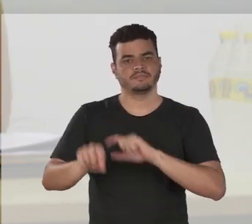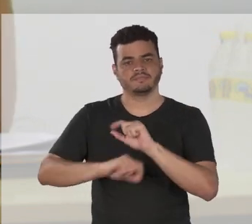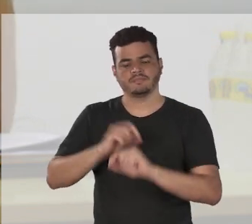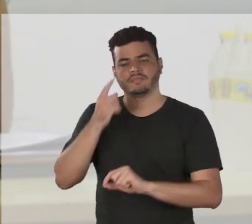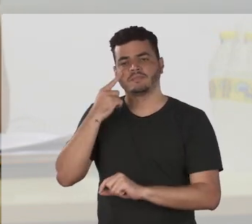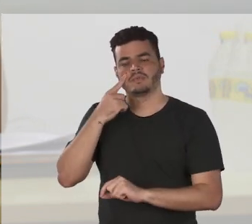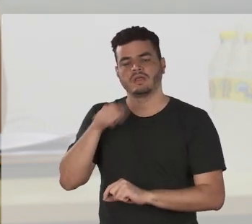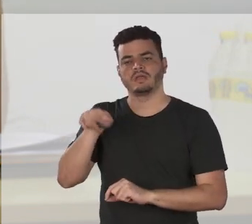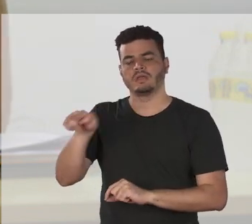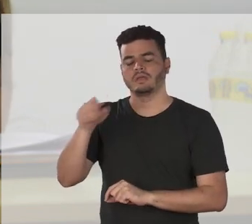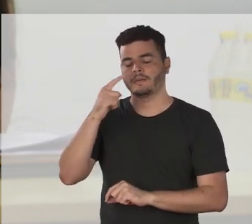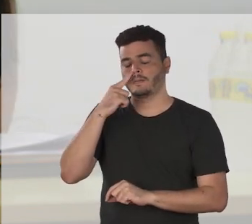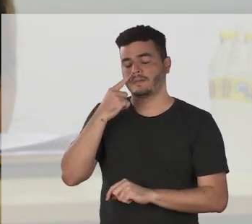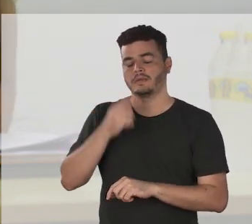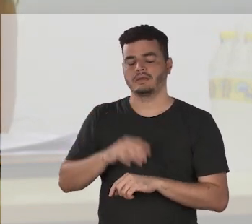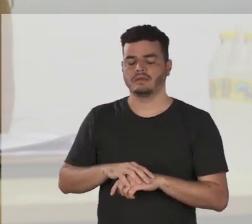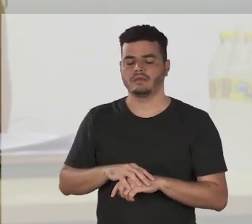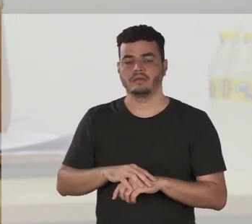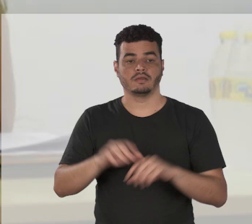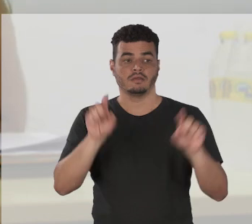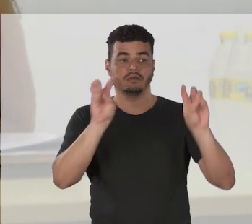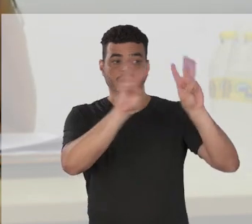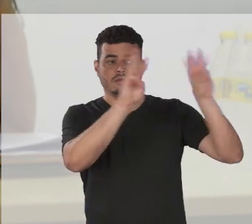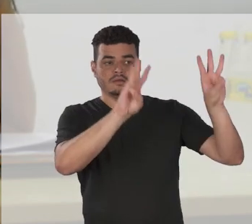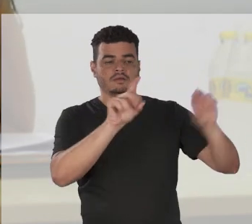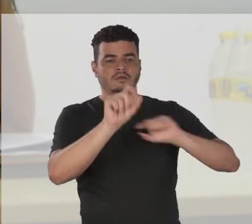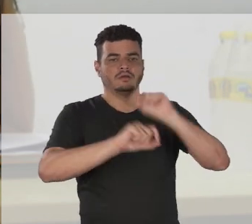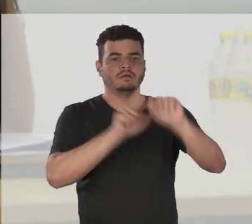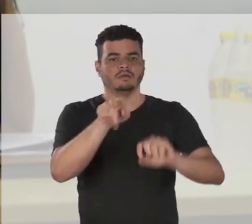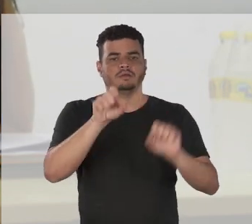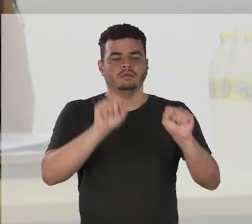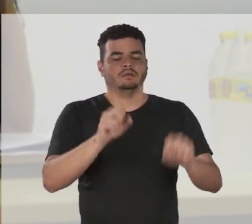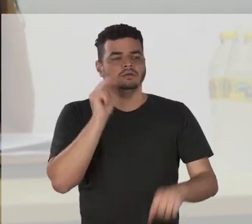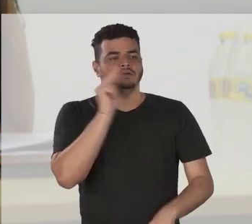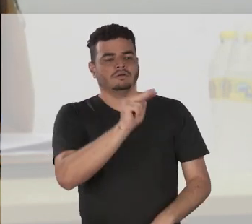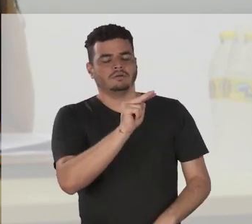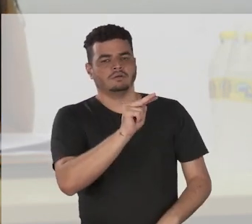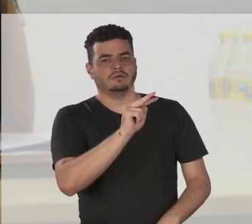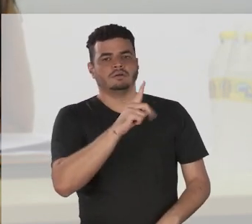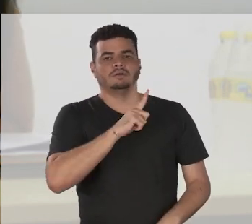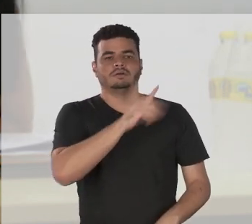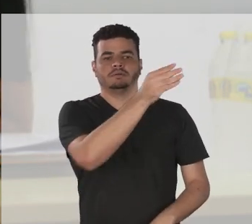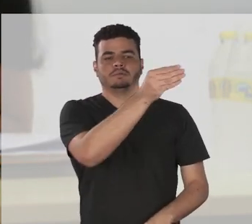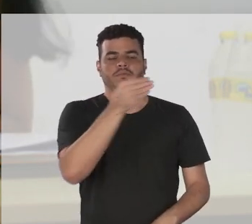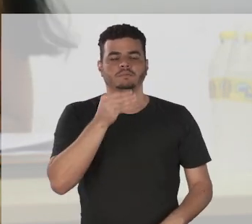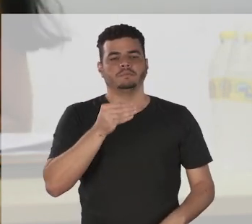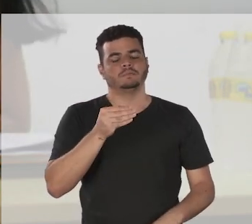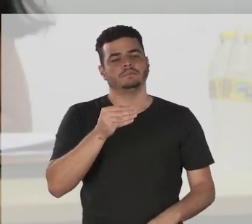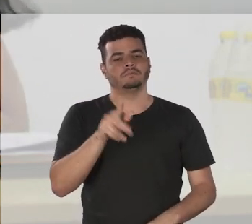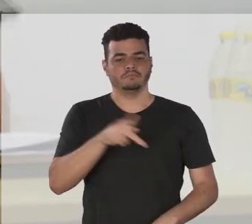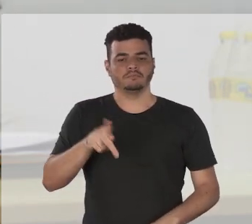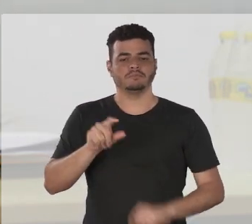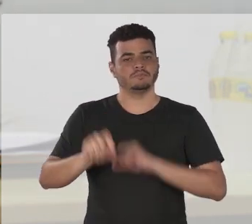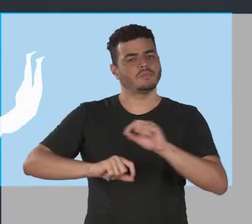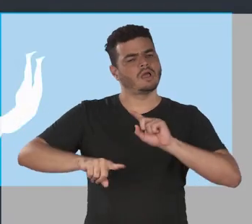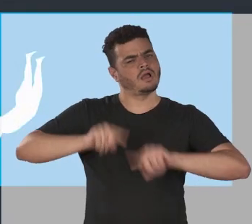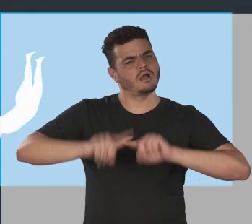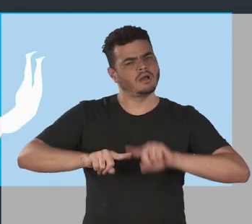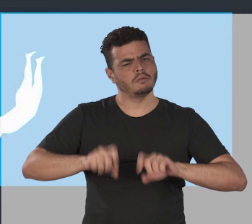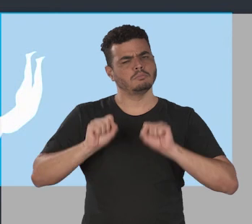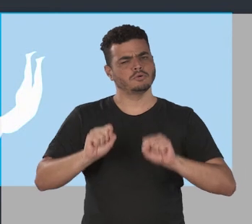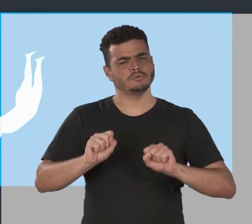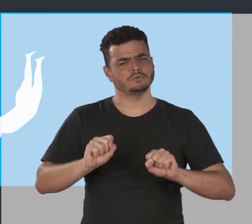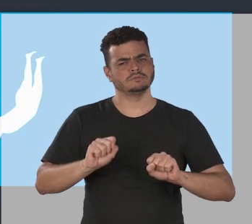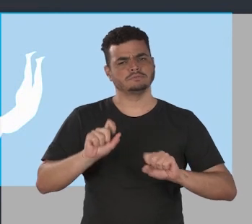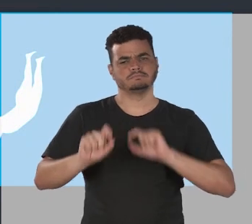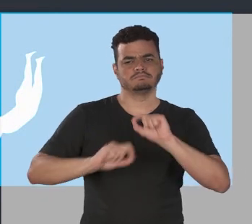oferecer aos alunos. E também essa página que é Educar. Vocês podem colocar, né, aqui esse